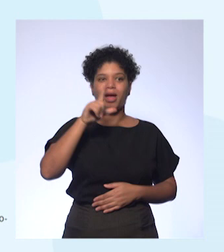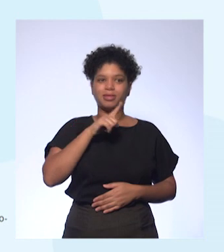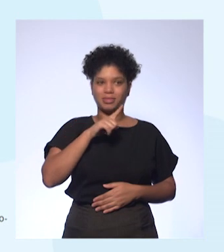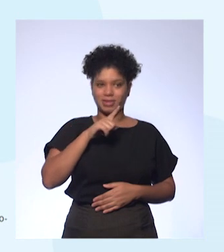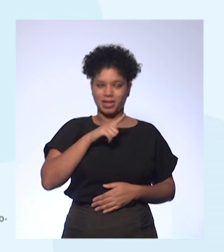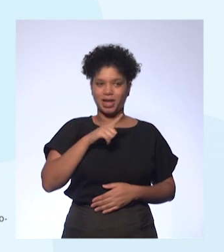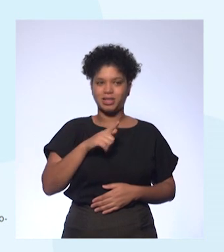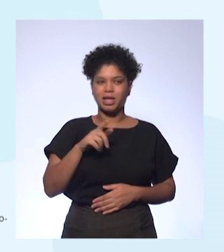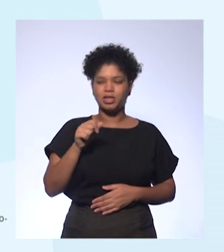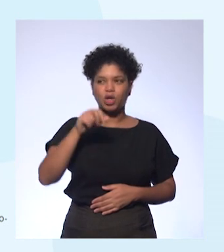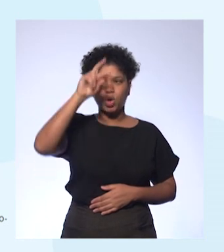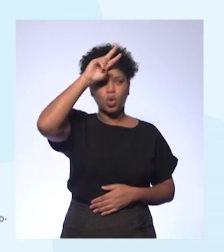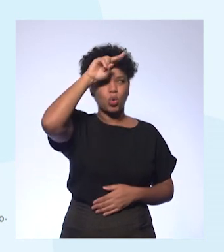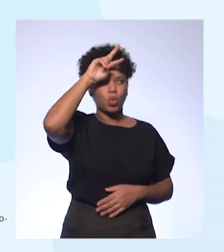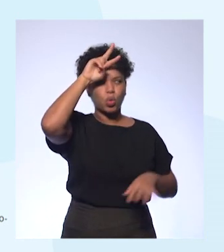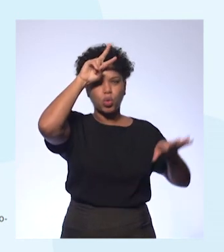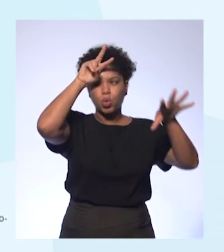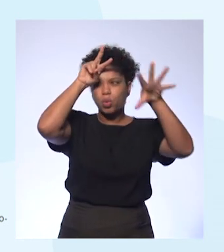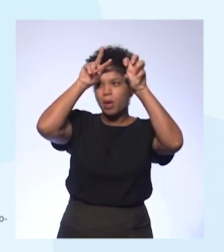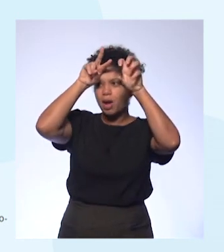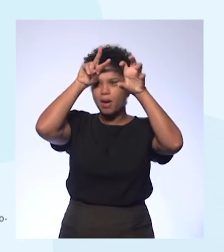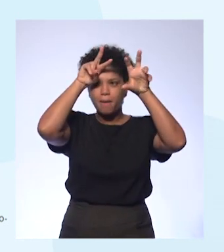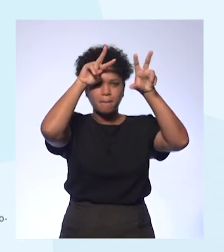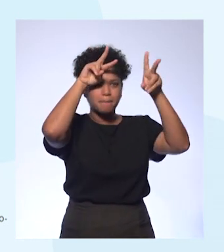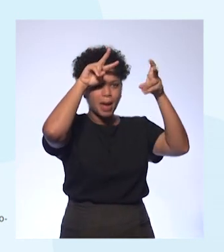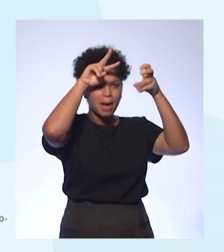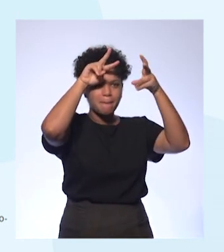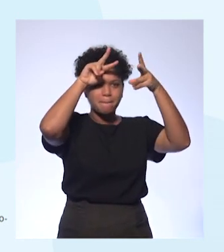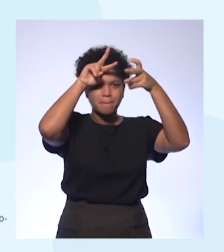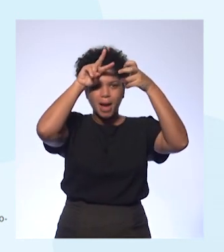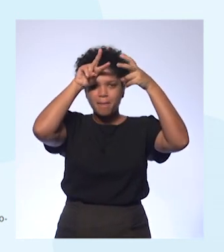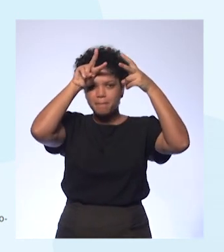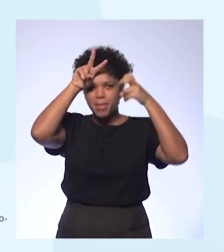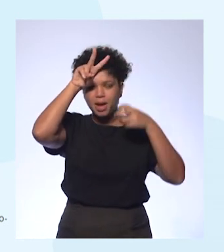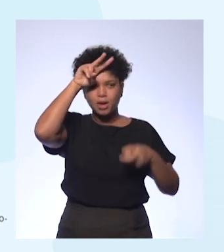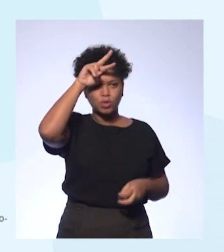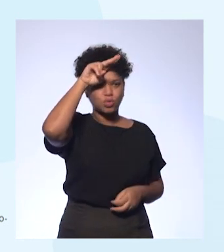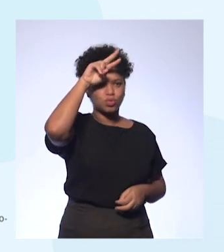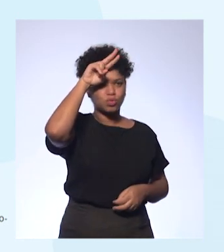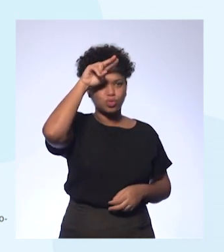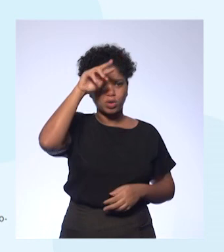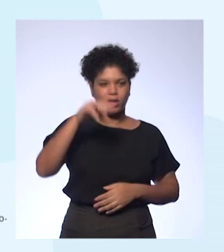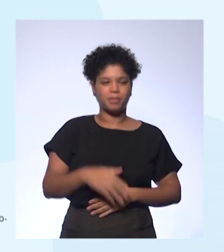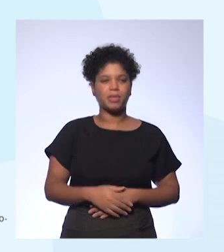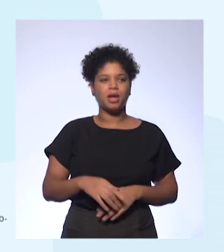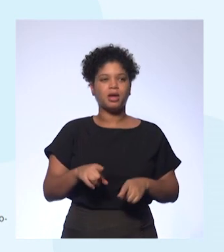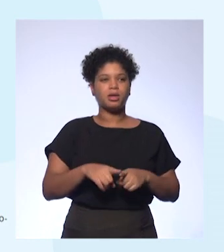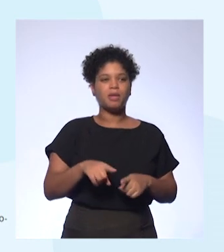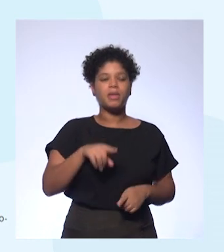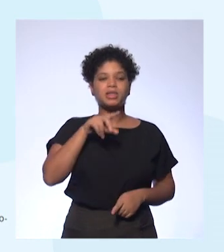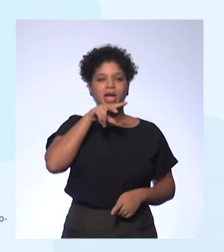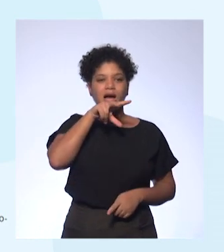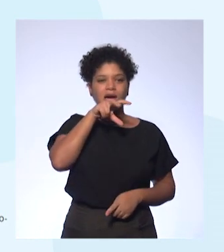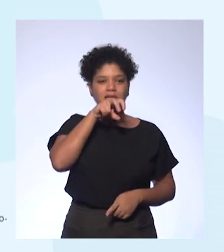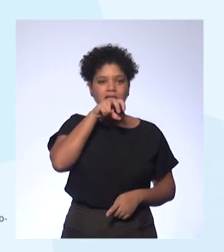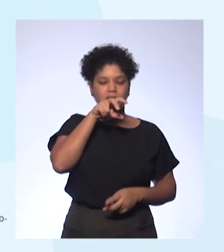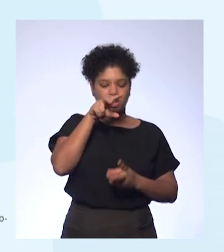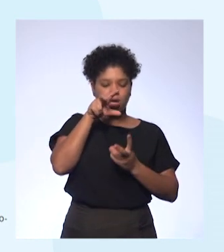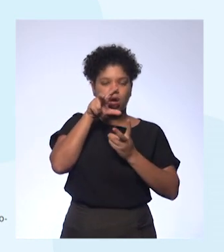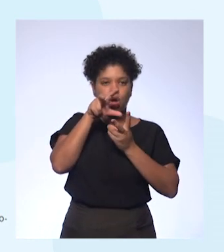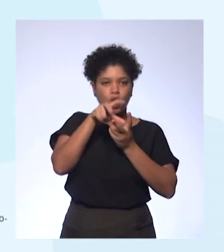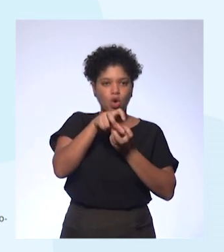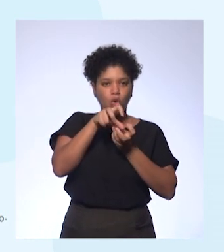aí executar diversas funções sensoriais, né? As peças bucais, que vão